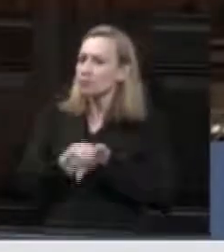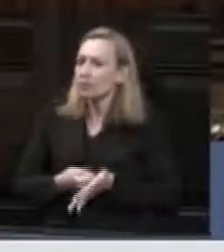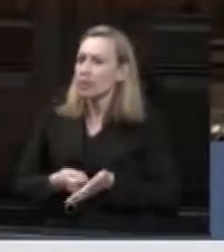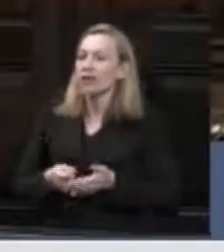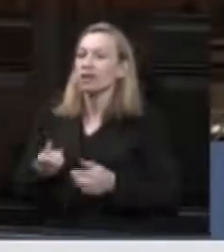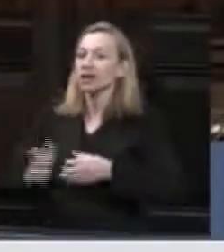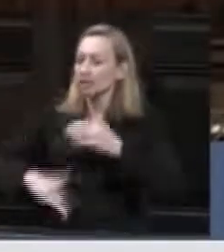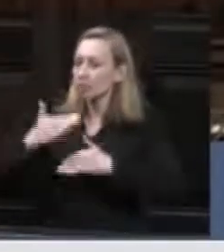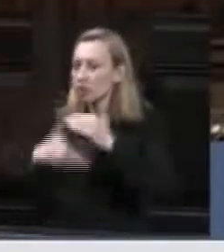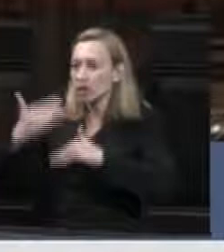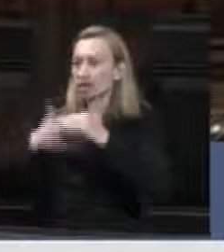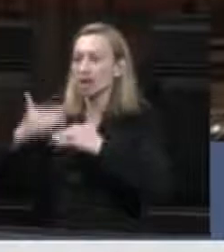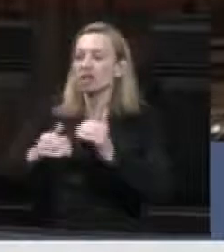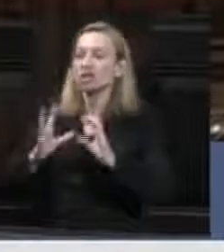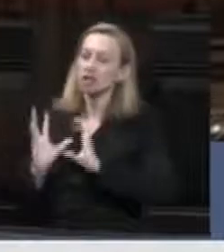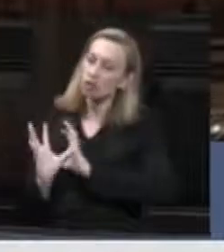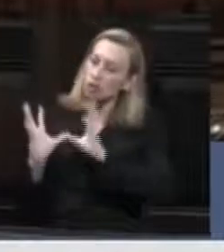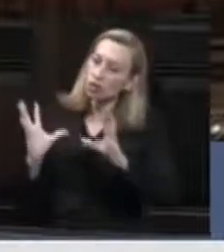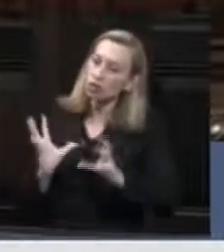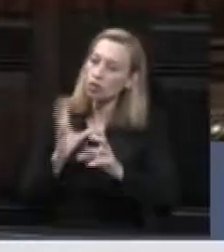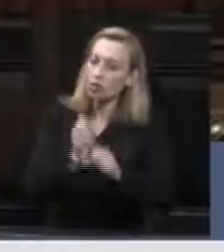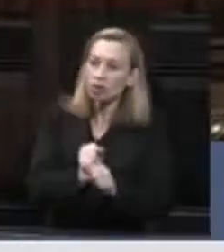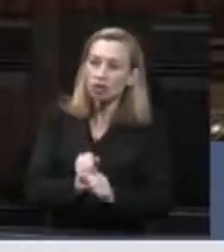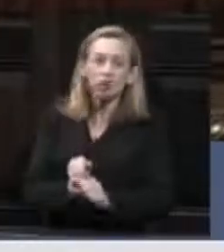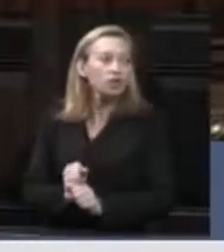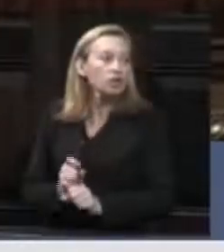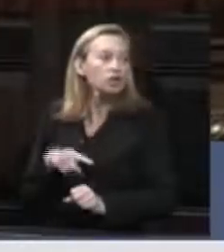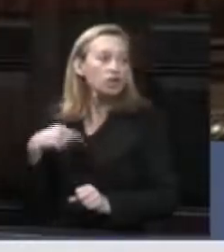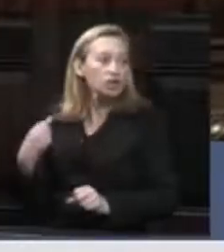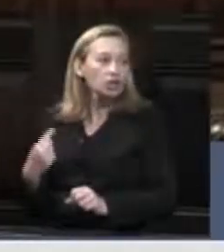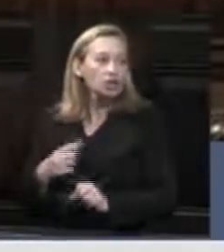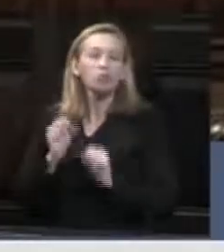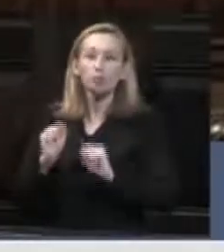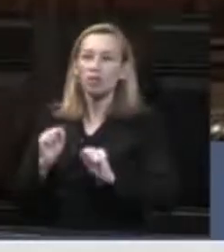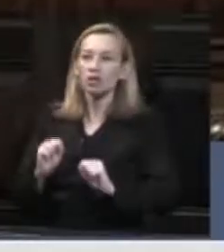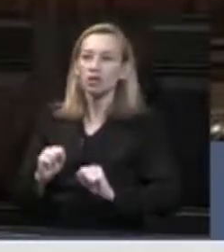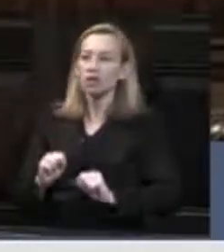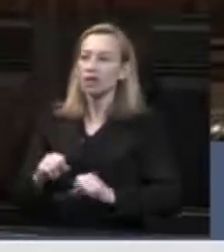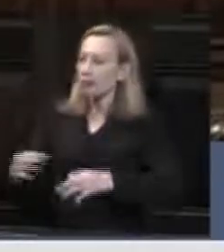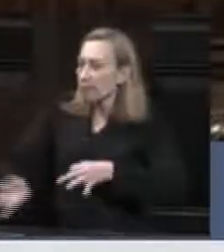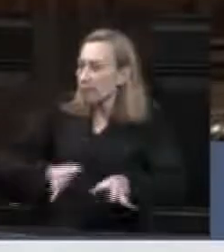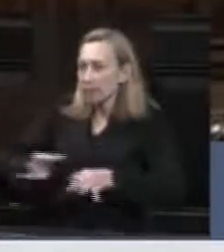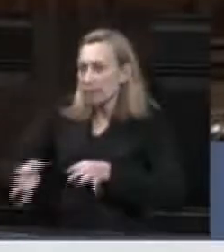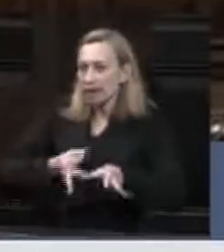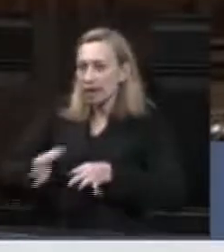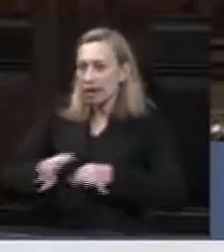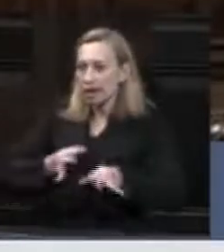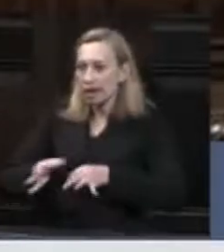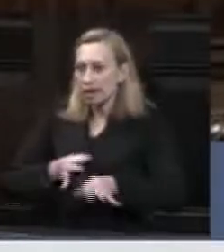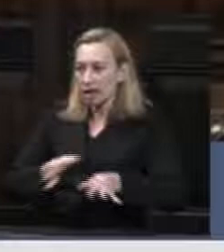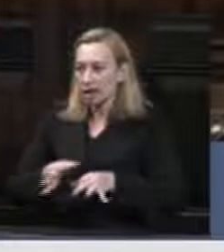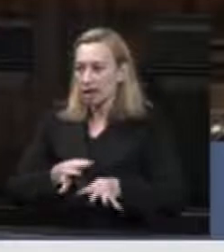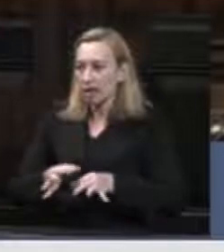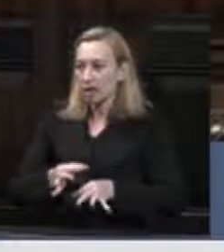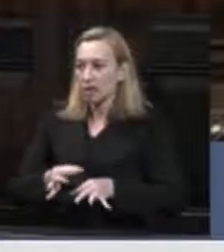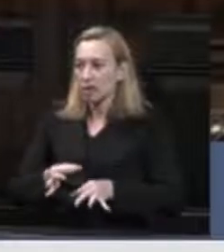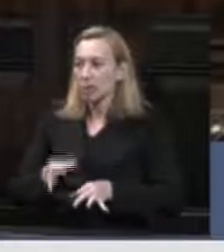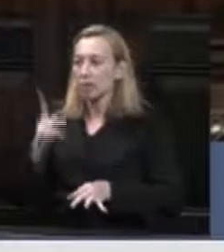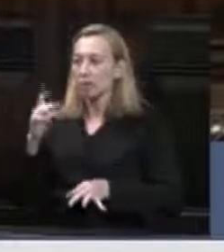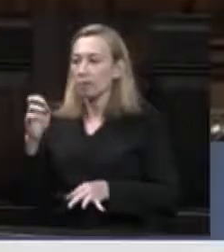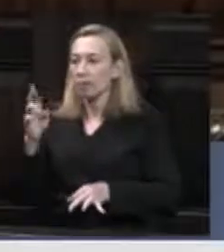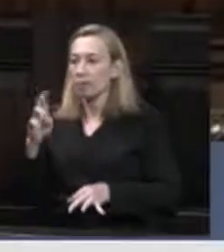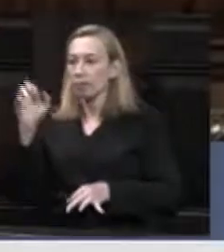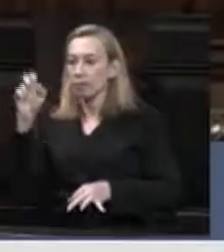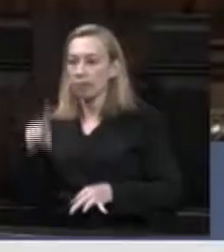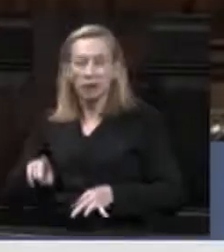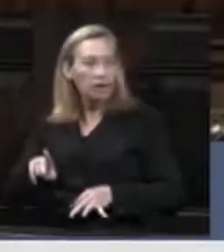esse processo seja concluído e, afinal de contas, se possa planejar e preparar, inclusive com pré-matrícula